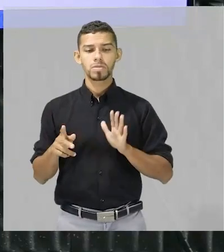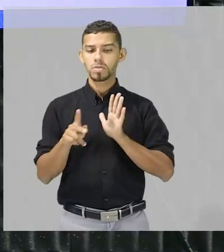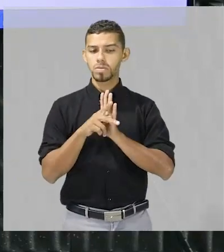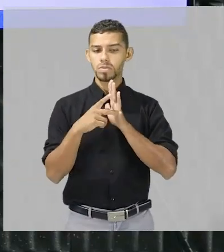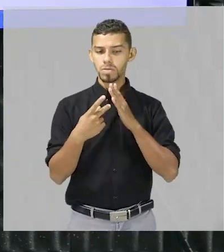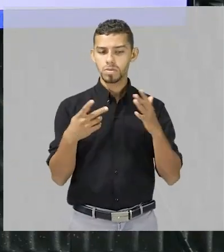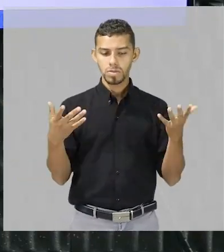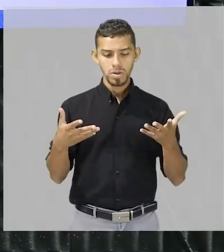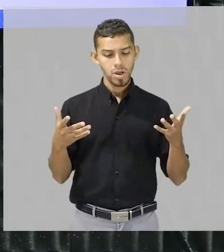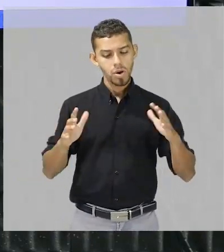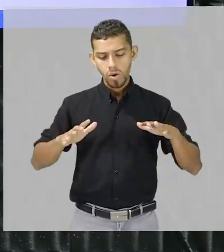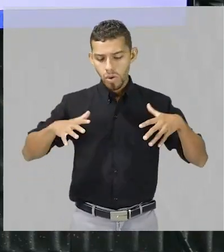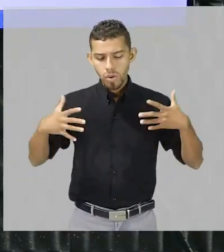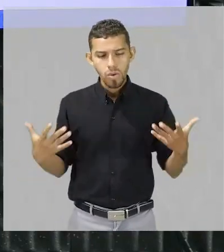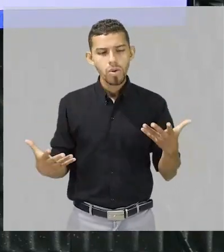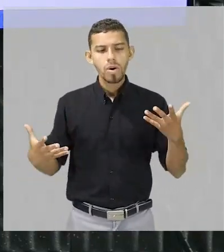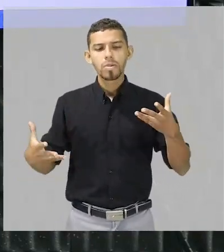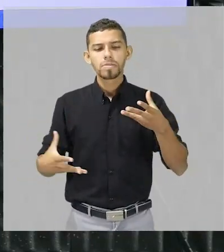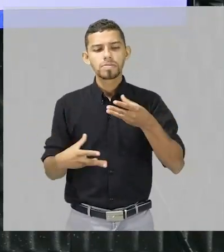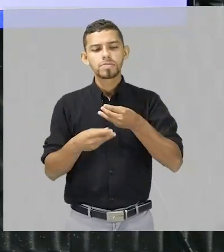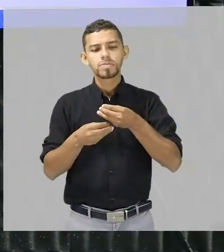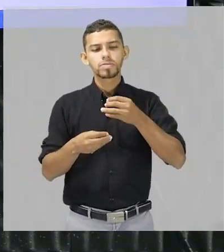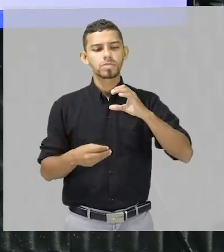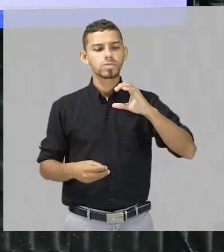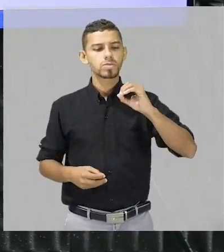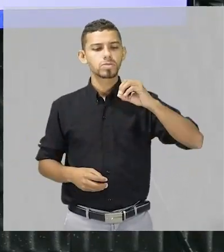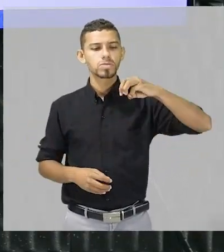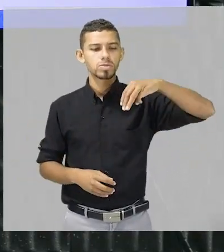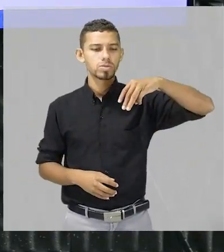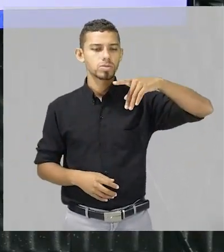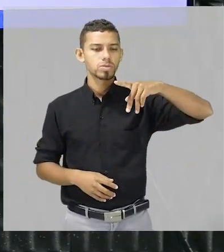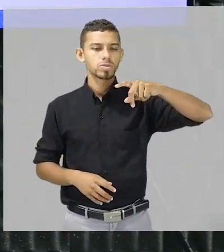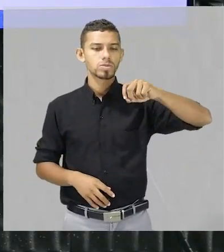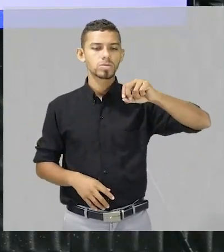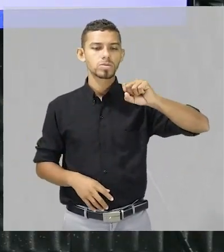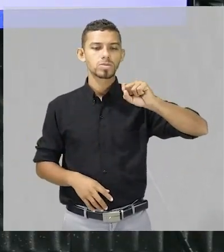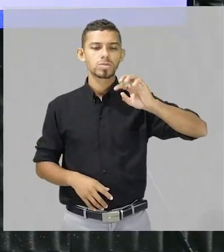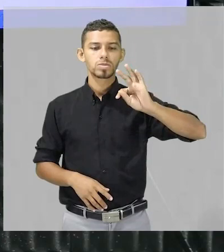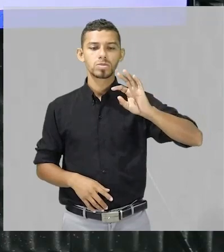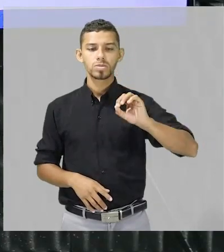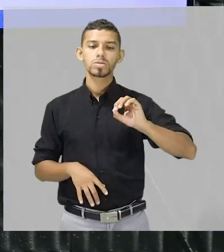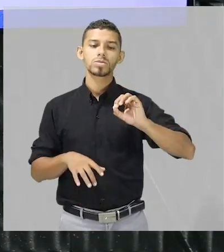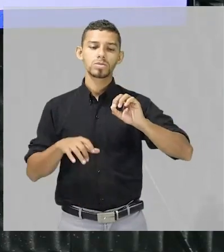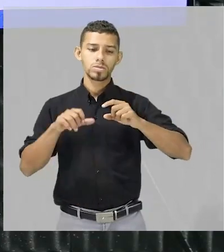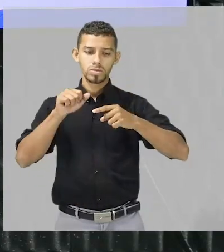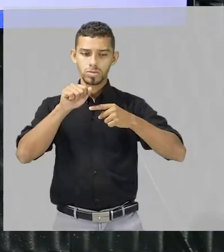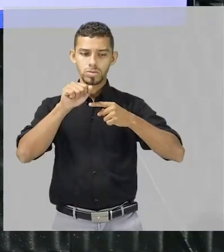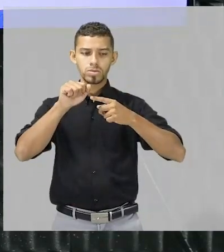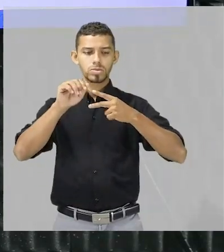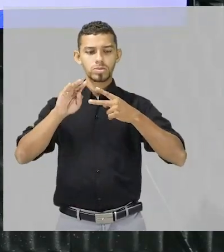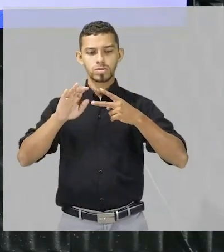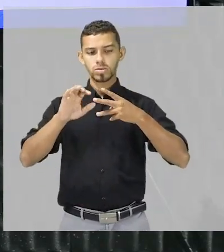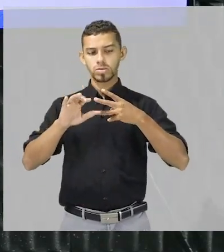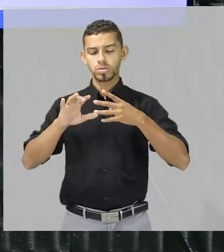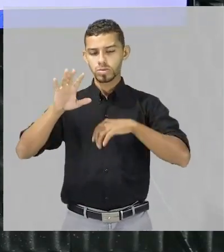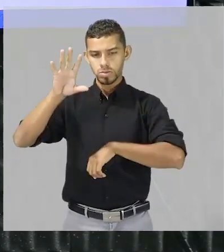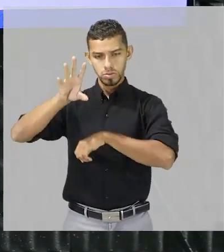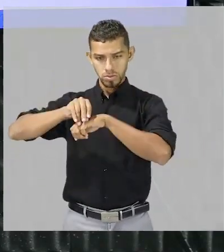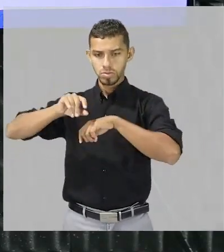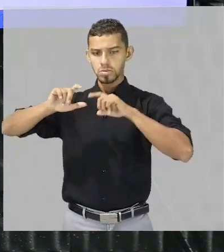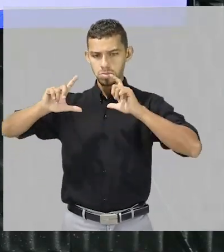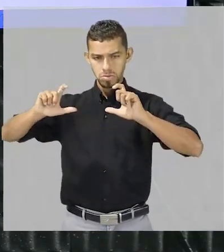apropriadas, qual o composto? Aí nós temos aqui as alternativas, turminha, se você quiser printar,